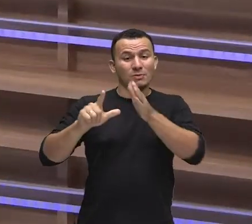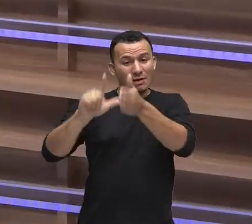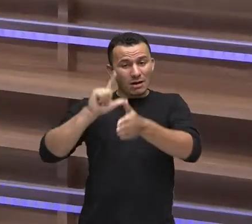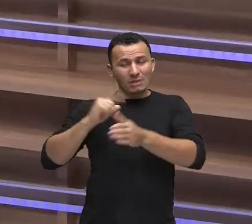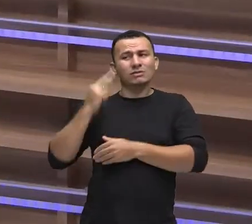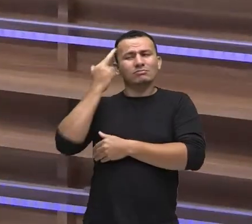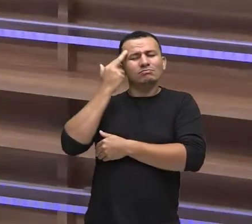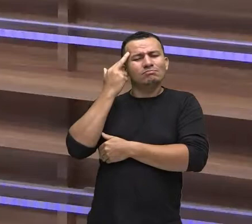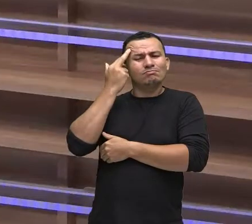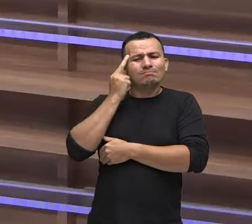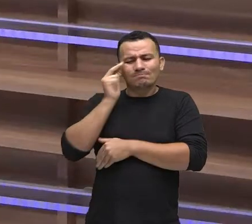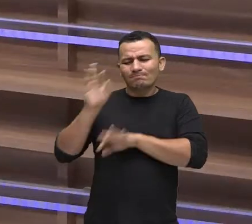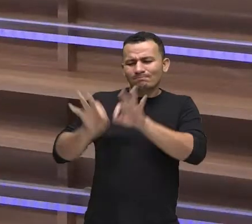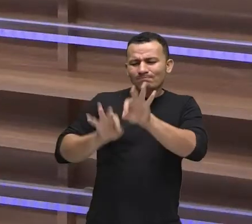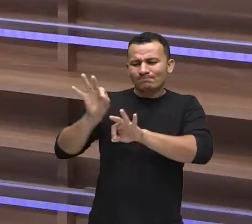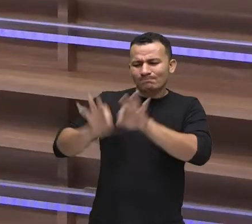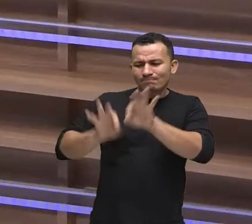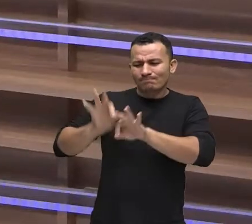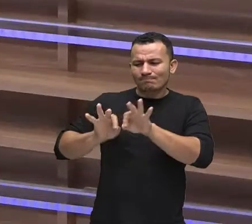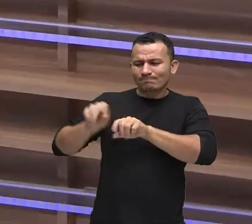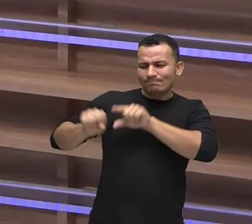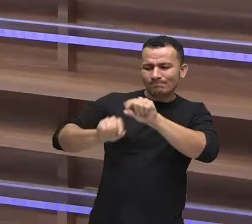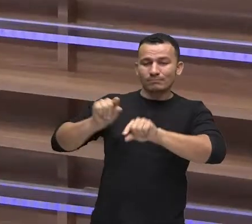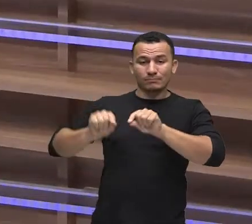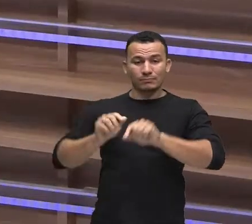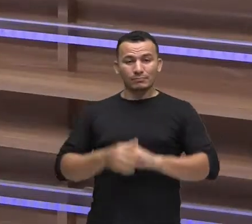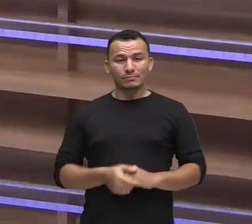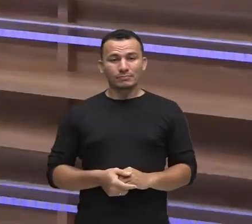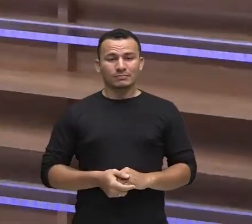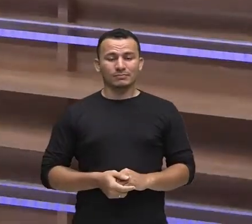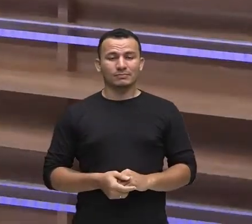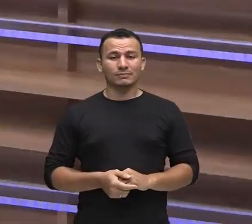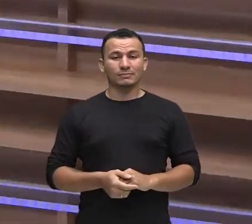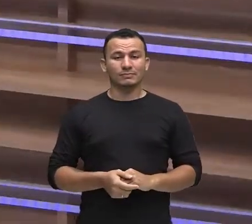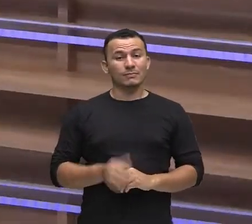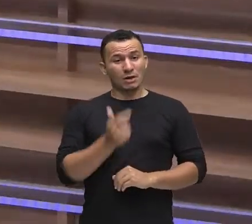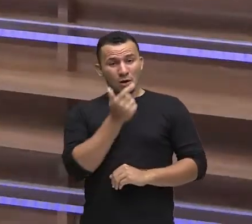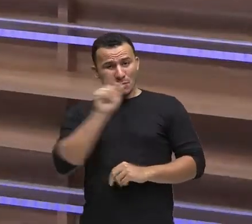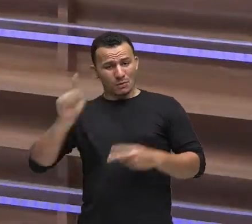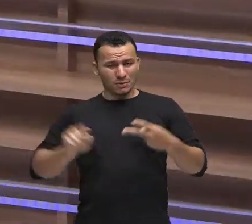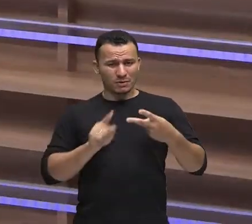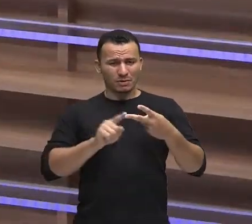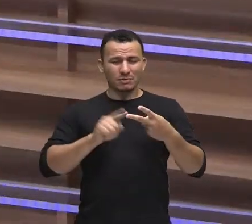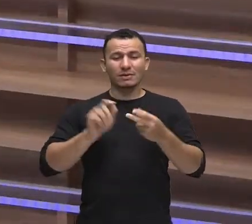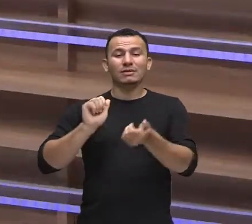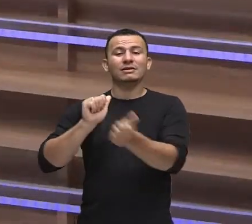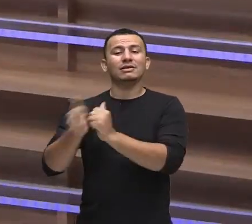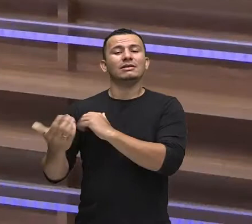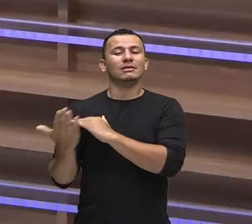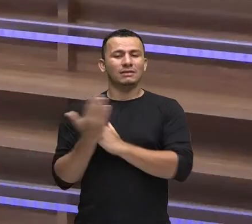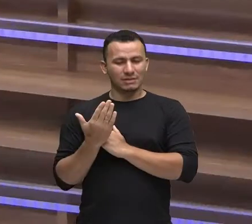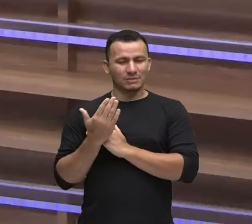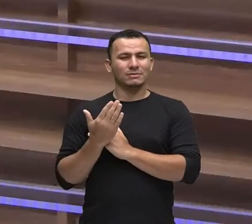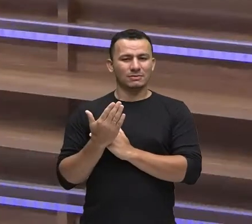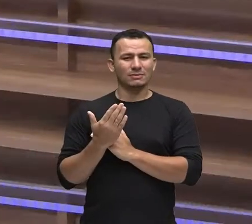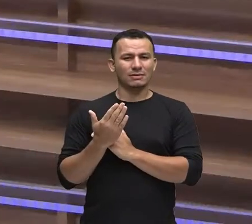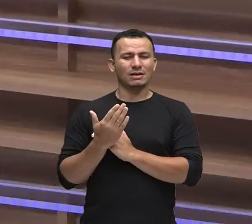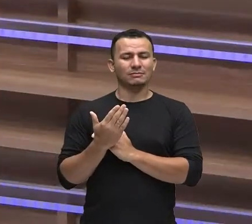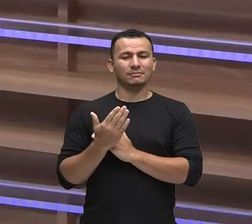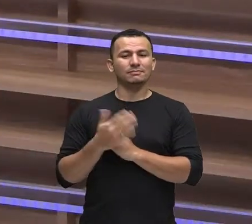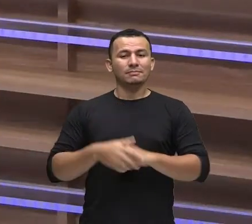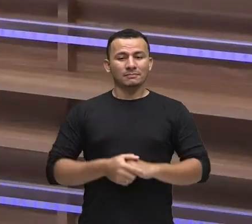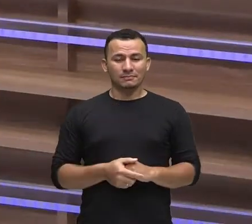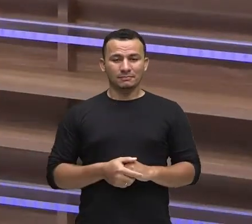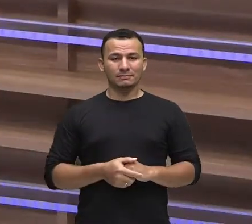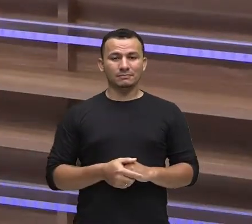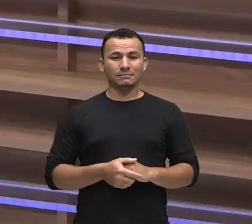reflexão, fazer essa análise, né? E além disso, mais um detalhe que o esporte me ajuda a trabalhar esse aspecto, é